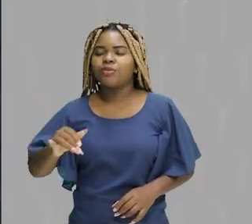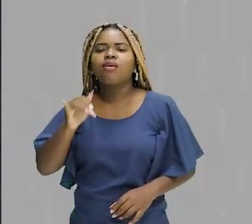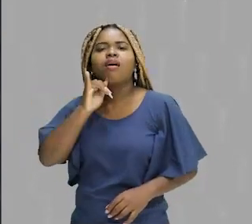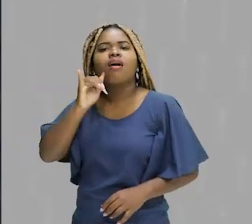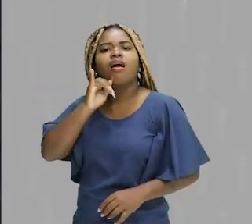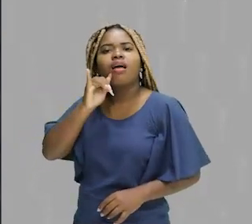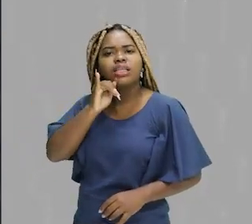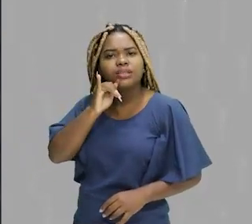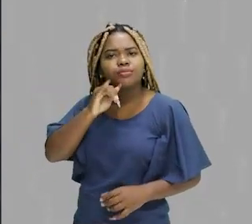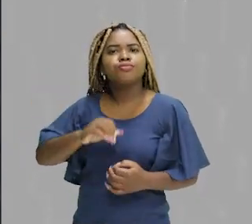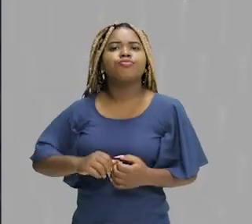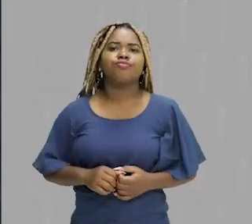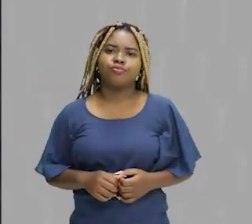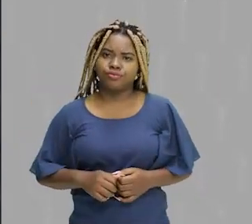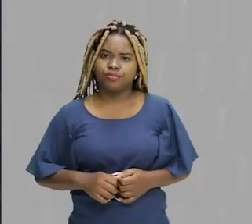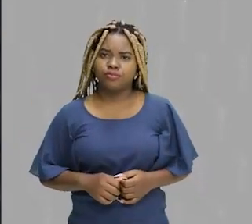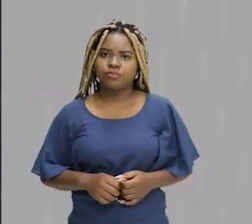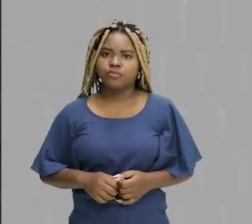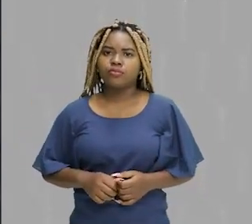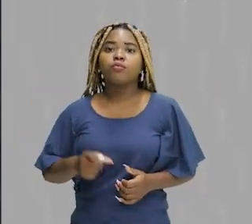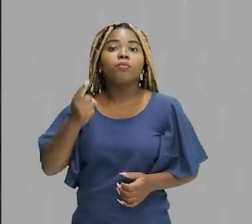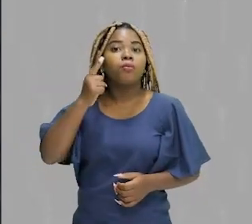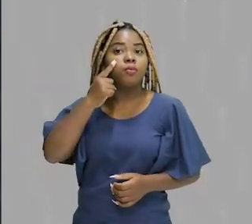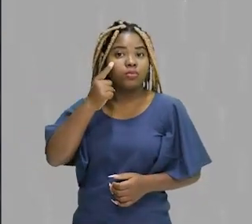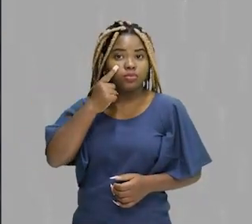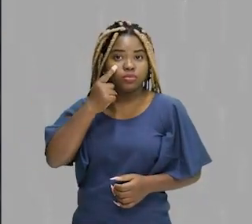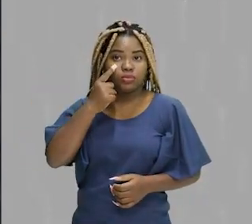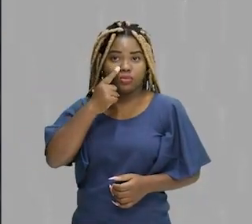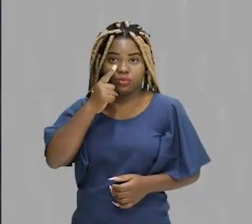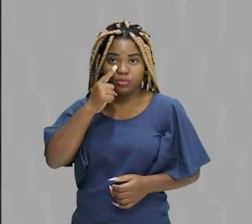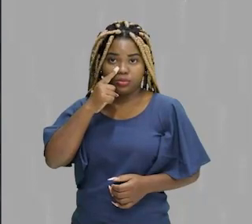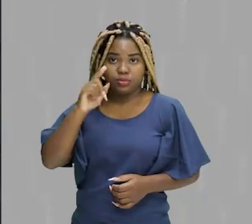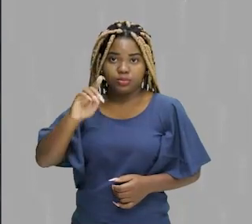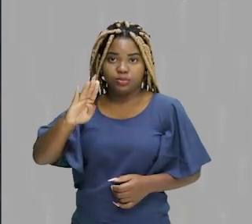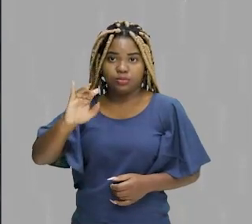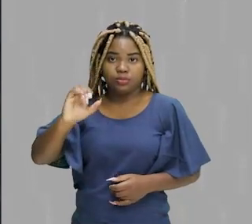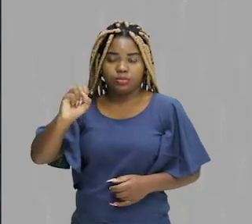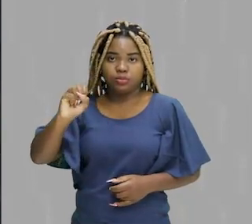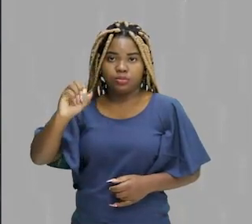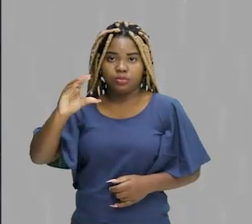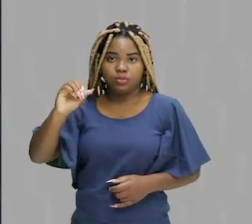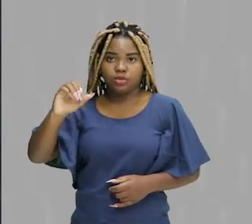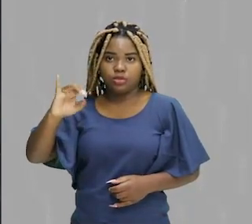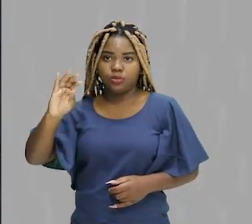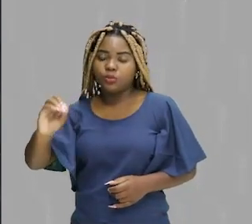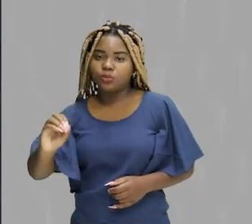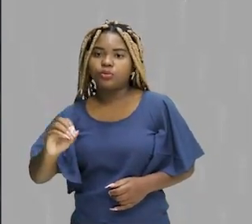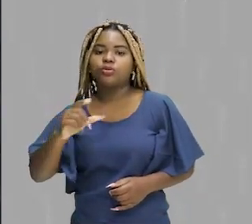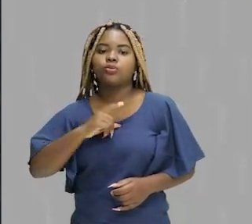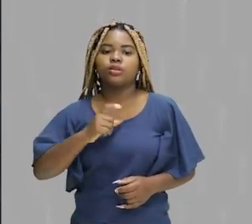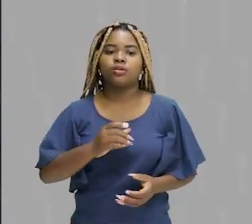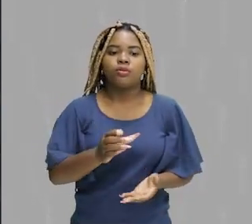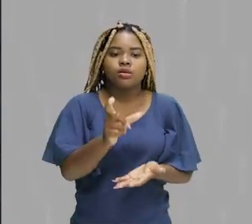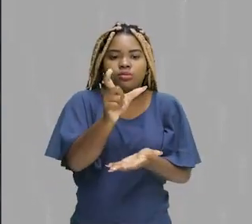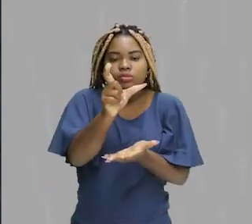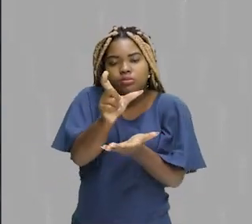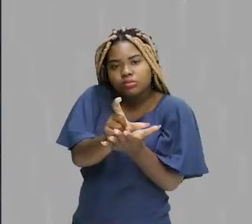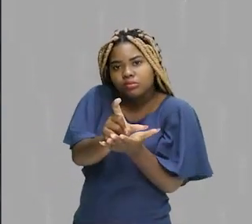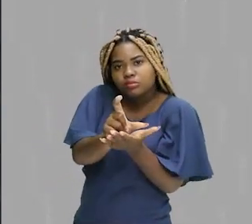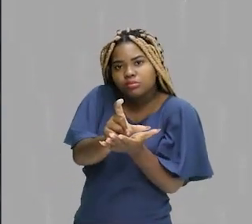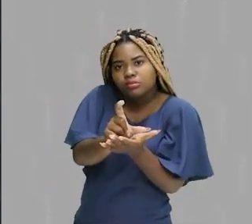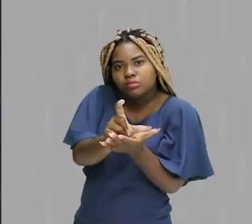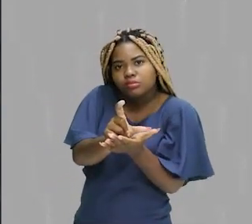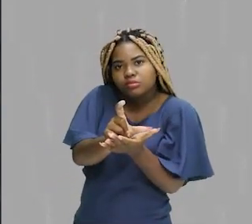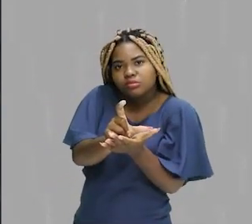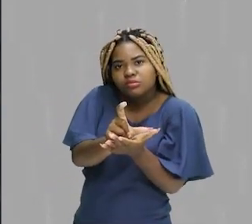biscoito, de um produto alimentício, você vai ver lá o conteúdo energético, tantas